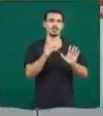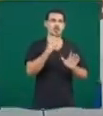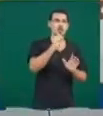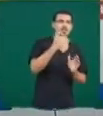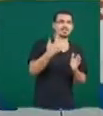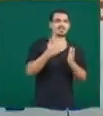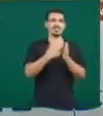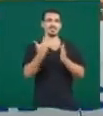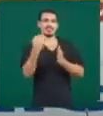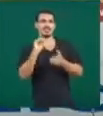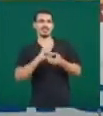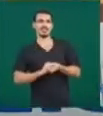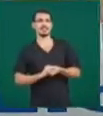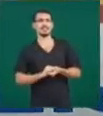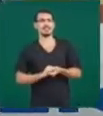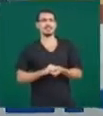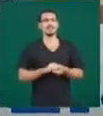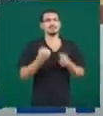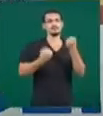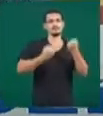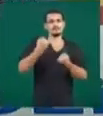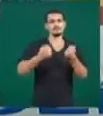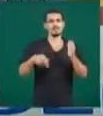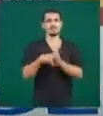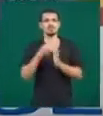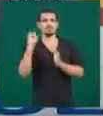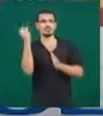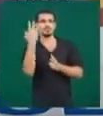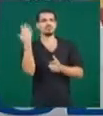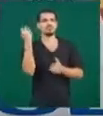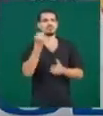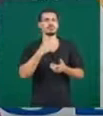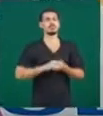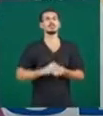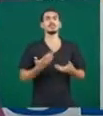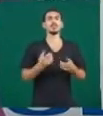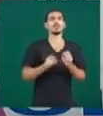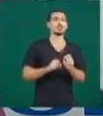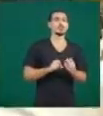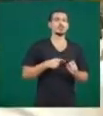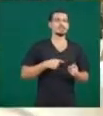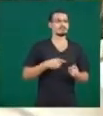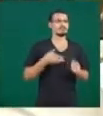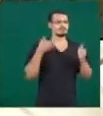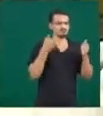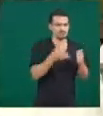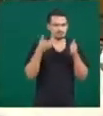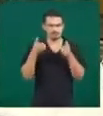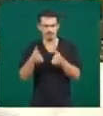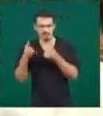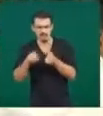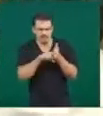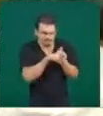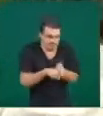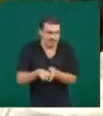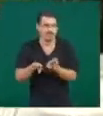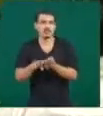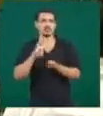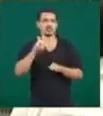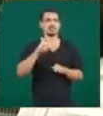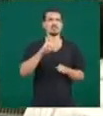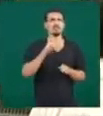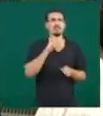10 viaturas para operações pontuais e 5 para operações de rotina. Além do lançamento oficial